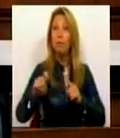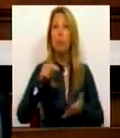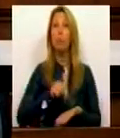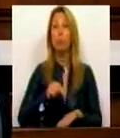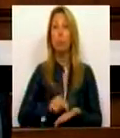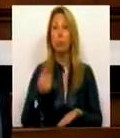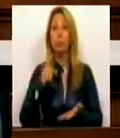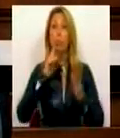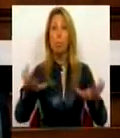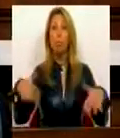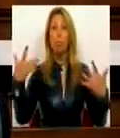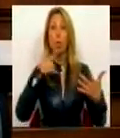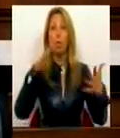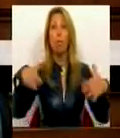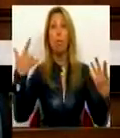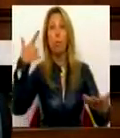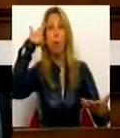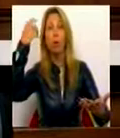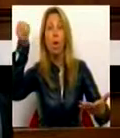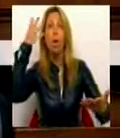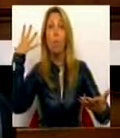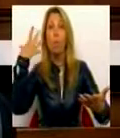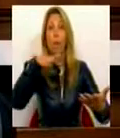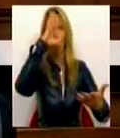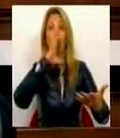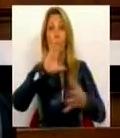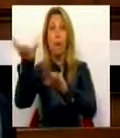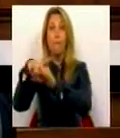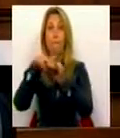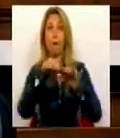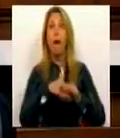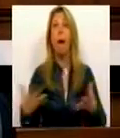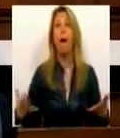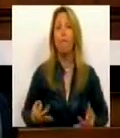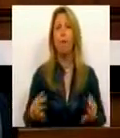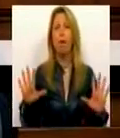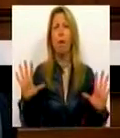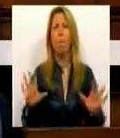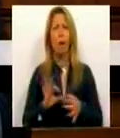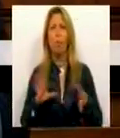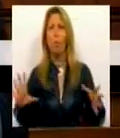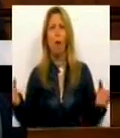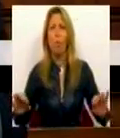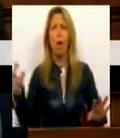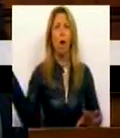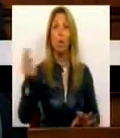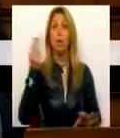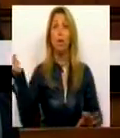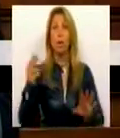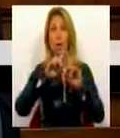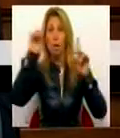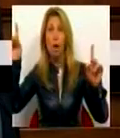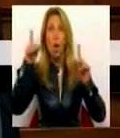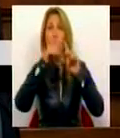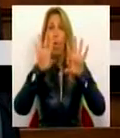uma posição que melhor pode ser compreendida pelos Estados mais diretamente envolvidos, mas que não contende em nada com a universalidade a 360 graus